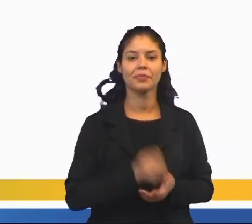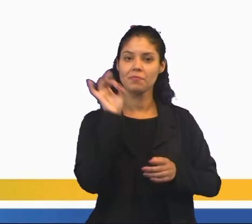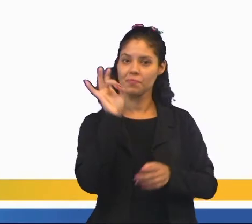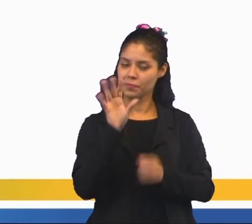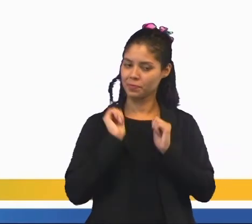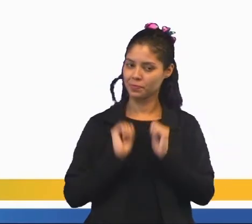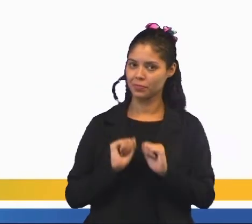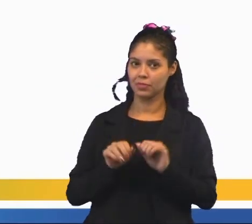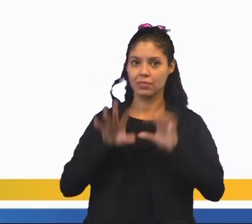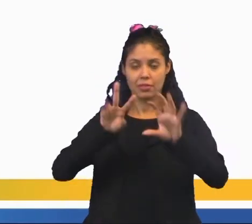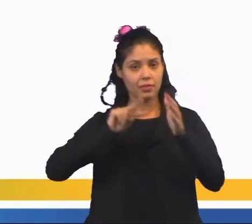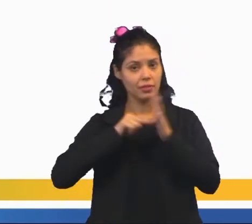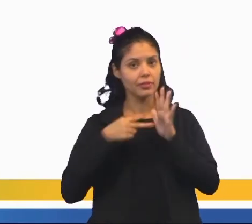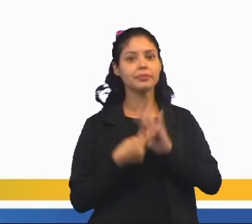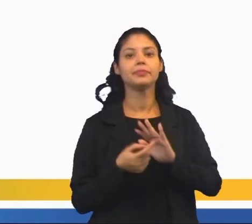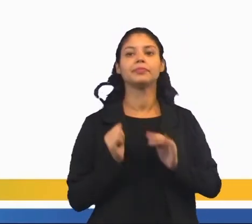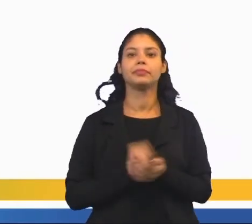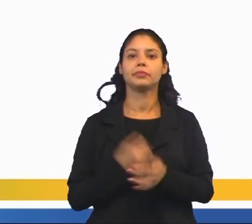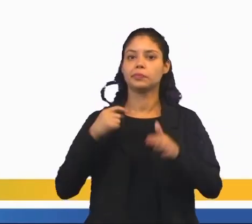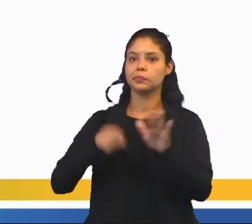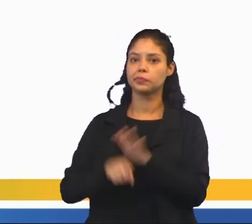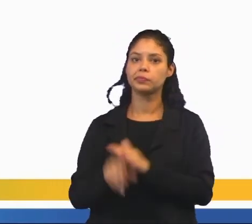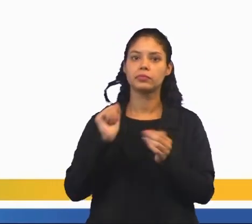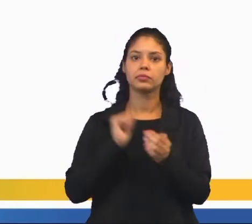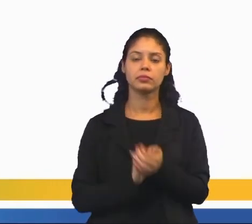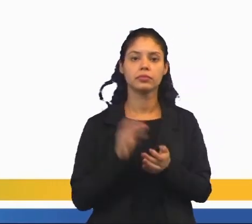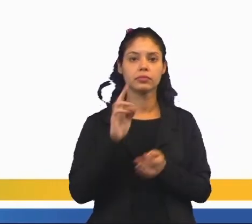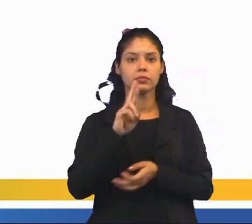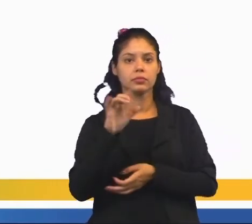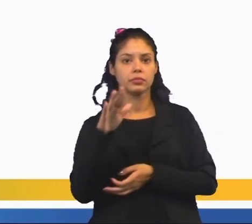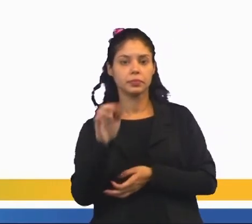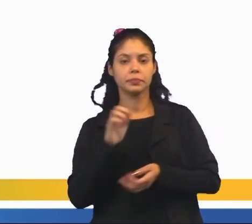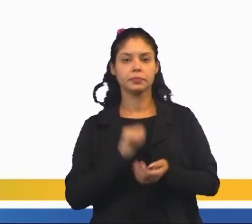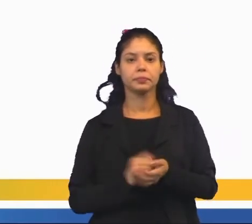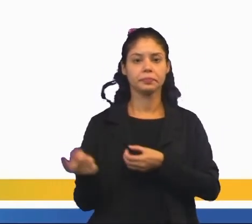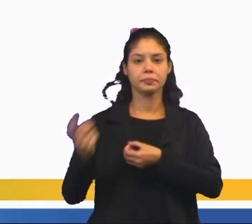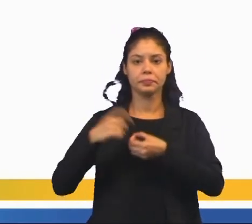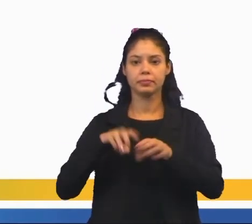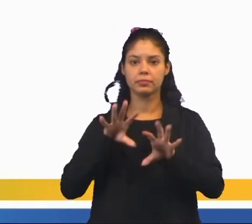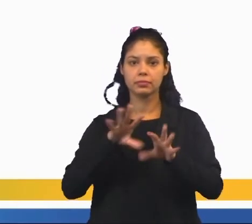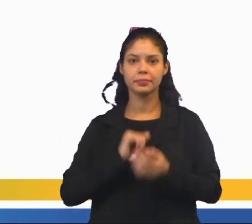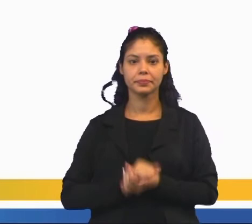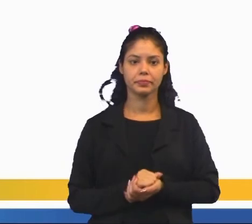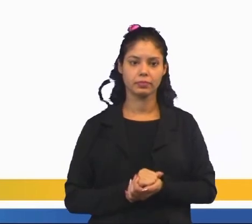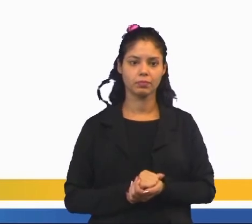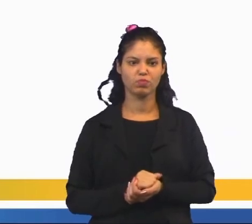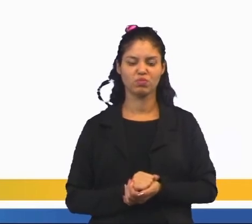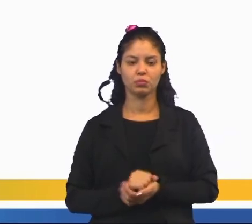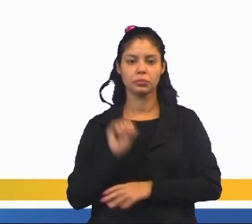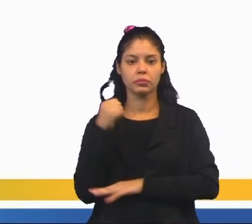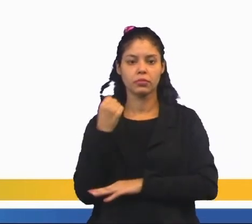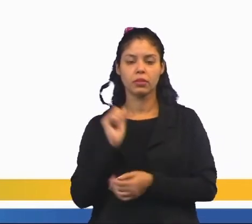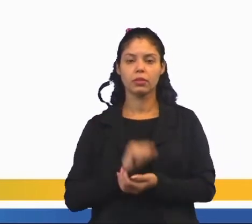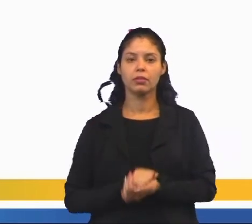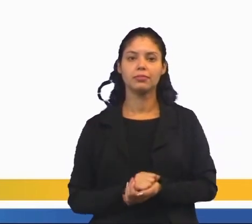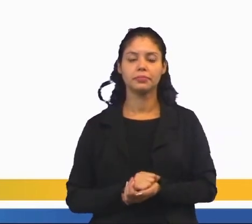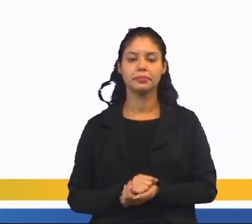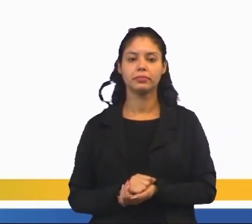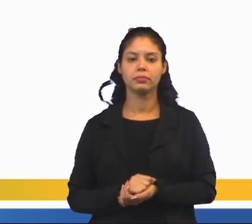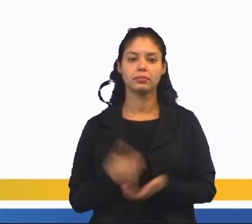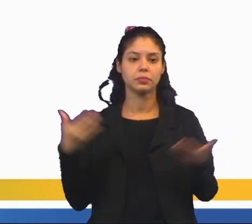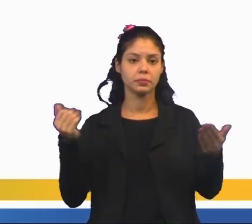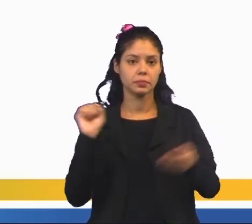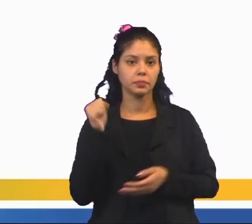só pode, né, nesse sentido, ter passado dentro de um transporte. Vamos voltar lá? Então, aqui é o